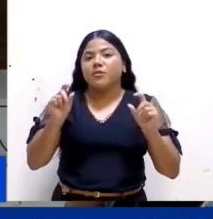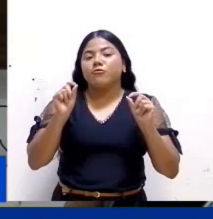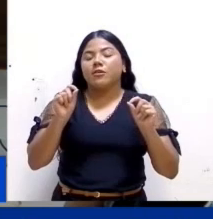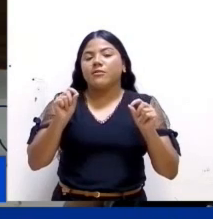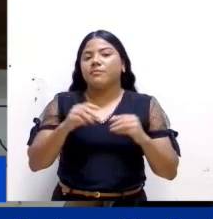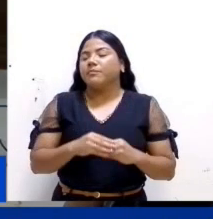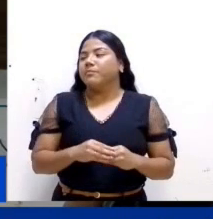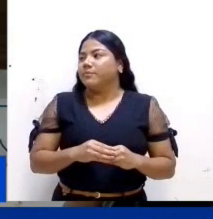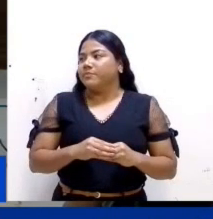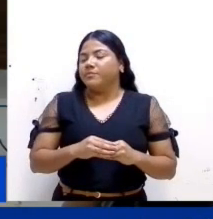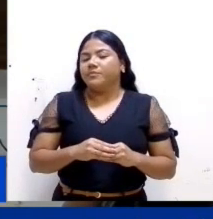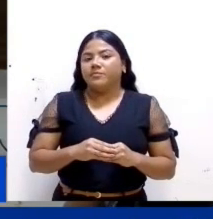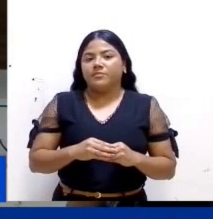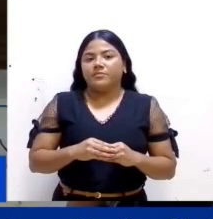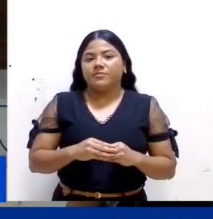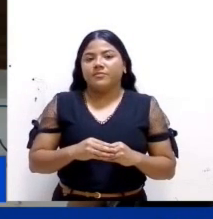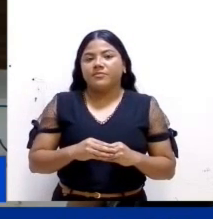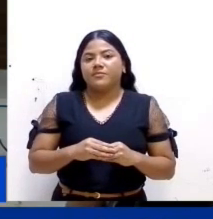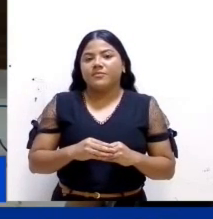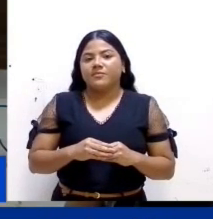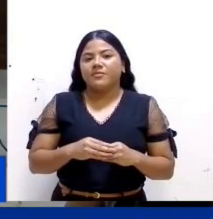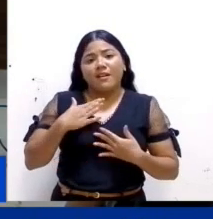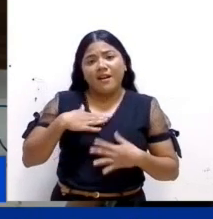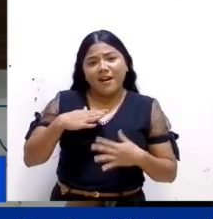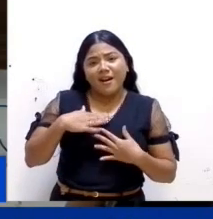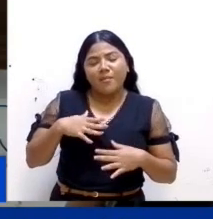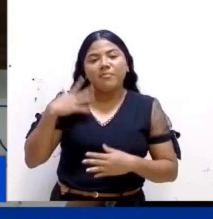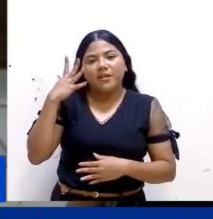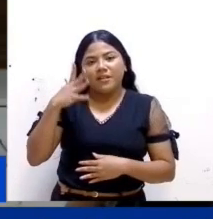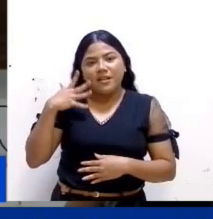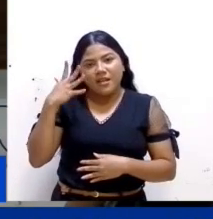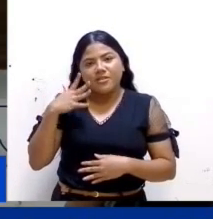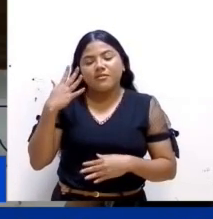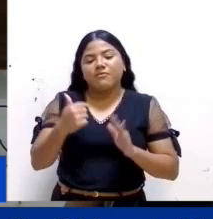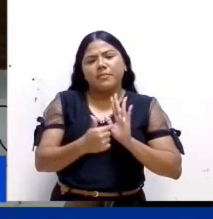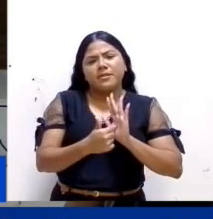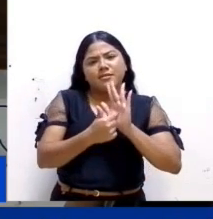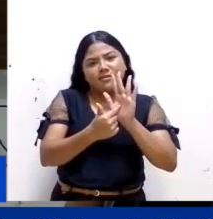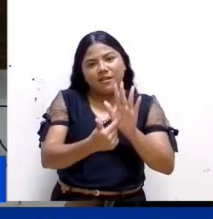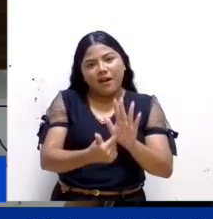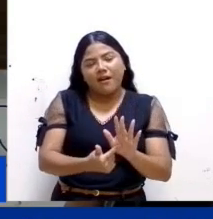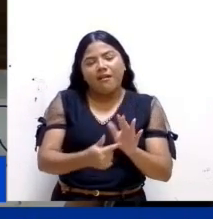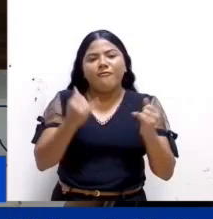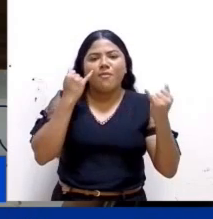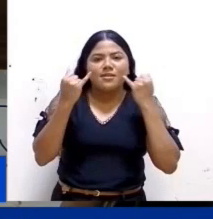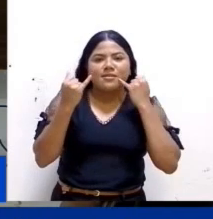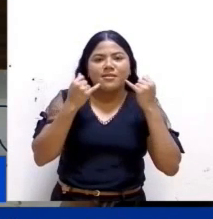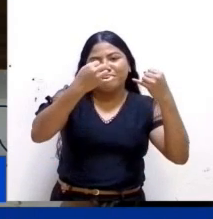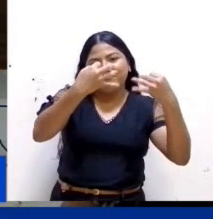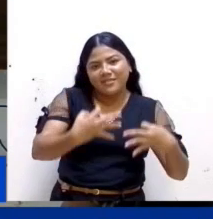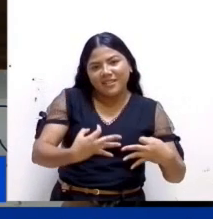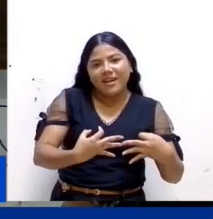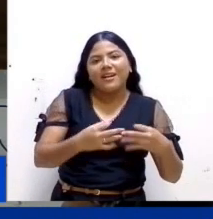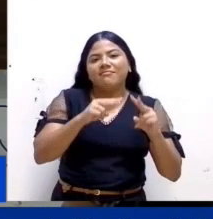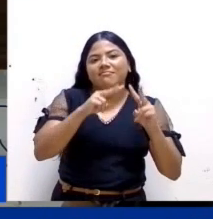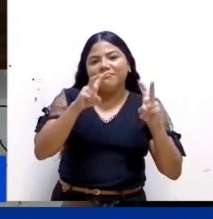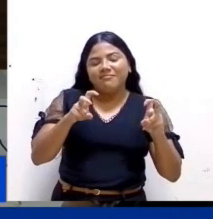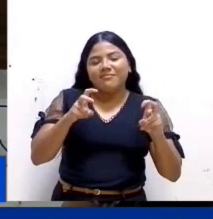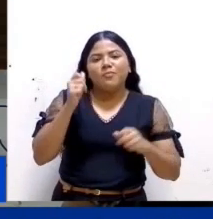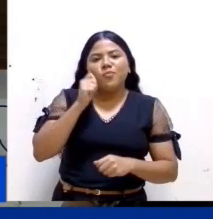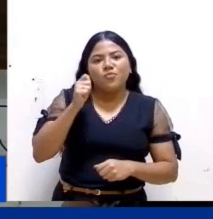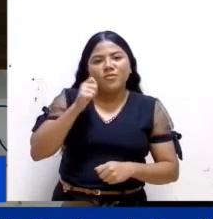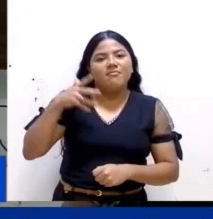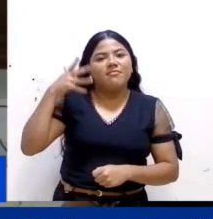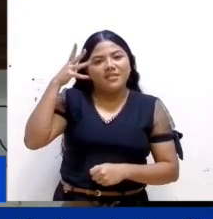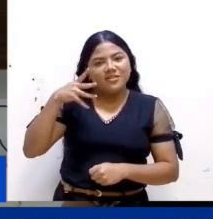Marineide. Não, eu sei que não é tu que vai dar a palestra, é tu que vai Foco no apresentar a Rinaldo. Ele é palestrante. negro, de pele clara, Calma! tem cabelos grisalhos, Né?